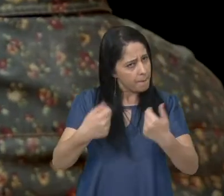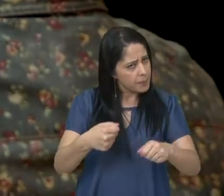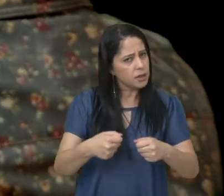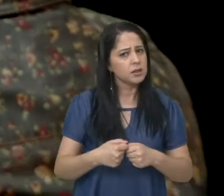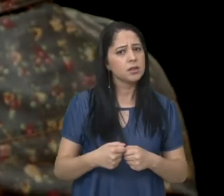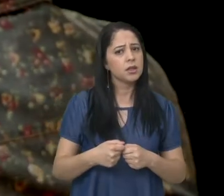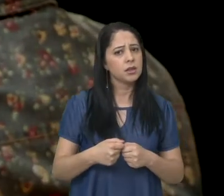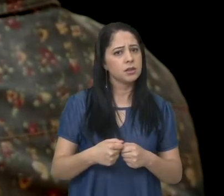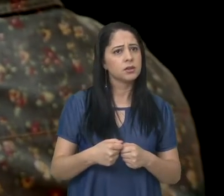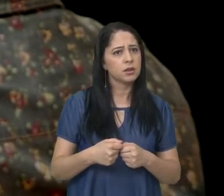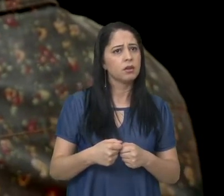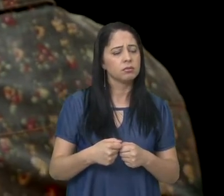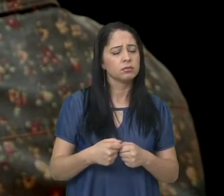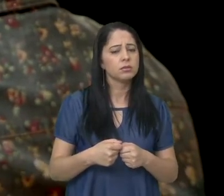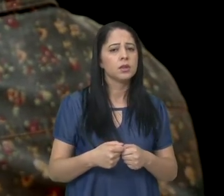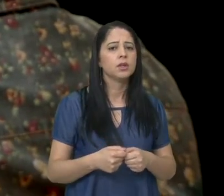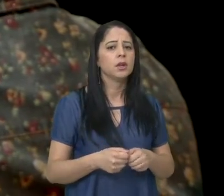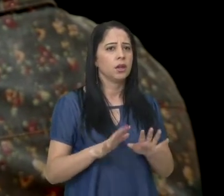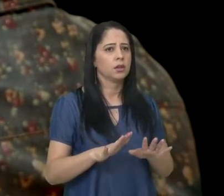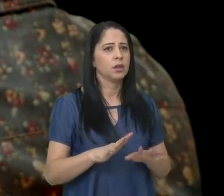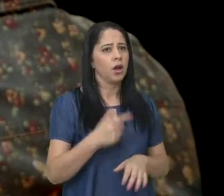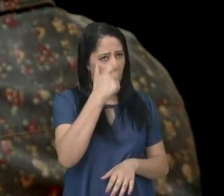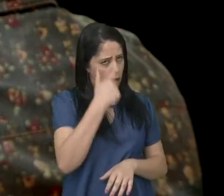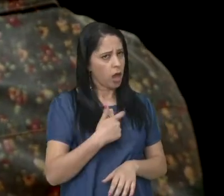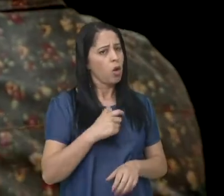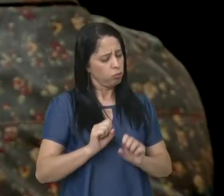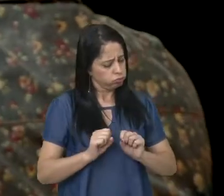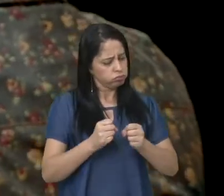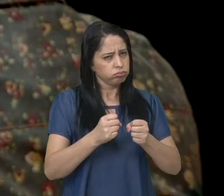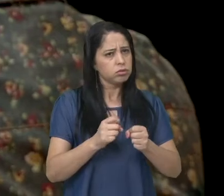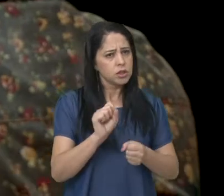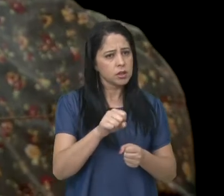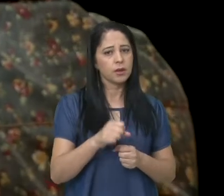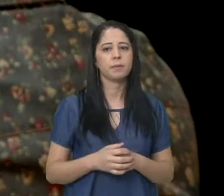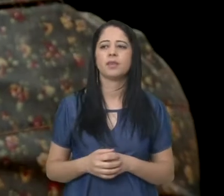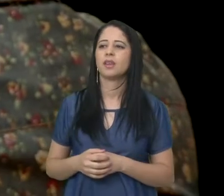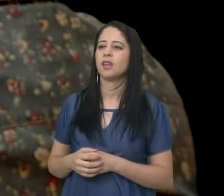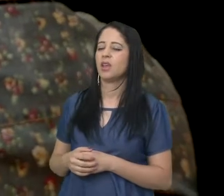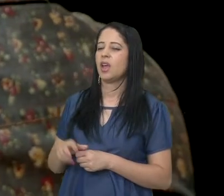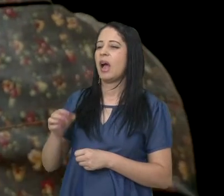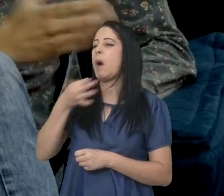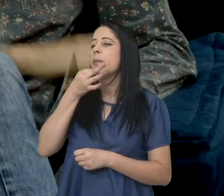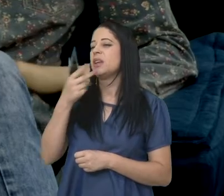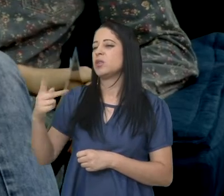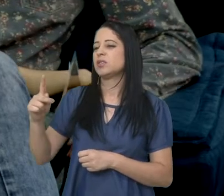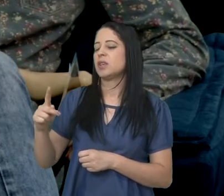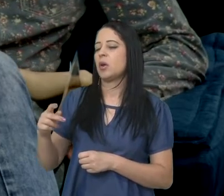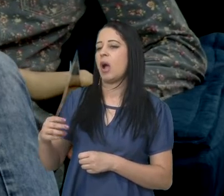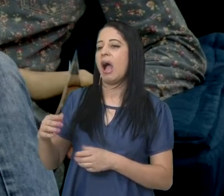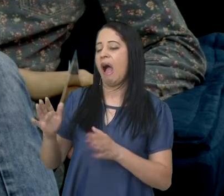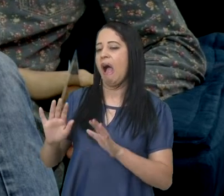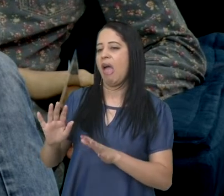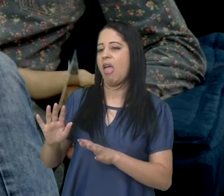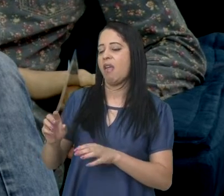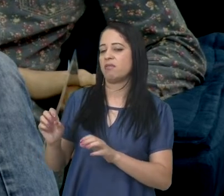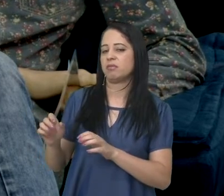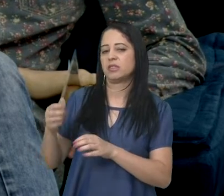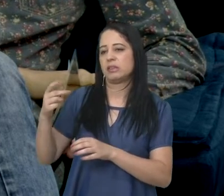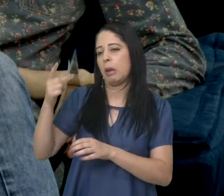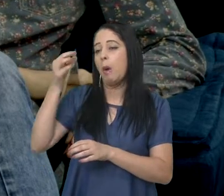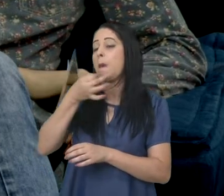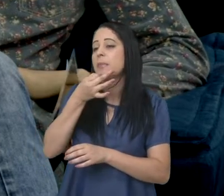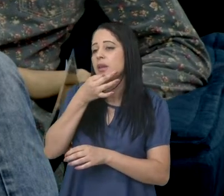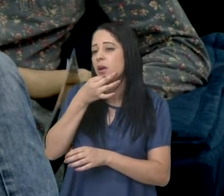e acompanhar, né, o processo. Então, isso eu faço, sim. Você acha que dá para governar sem essa visão sentimental? Não, eu acho que você